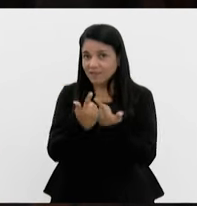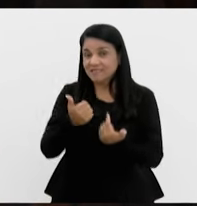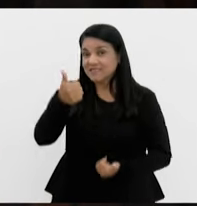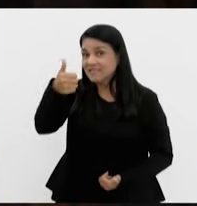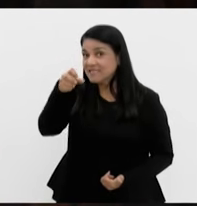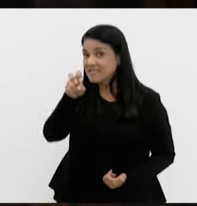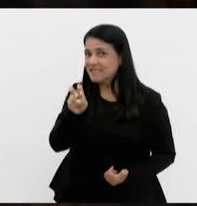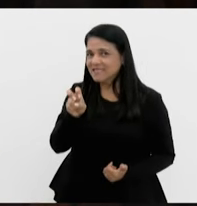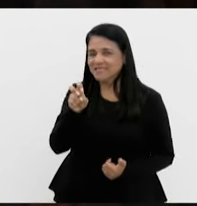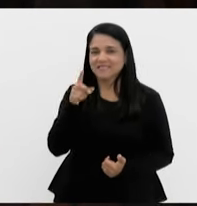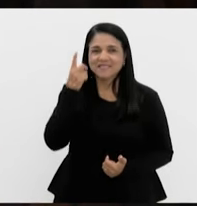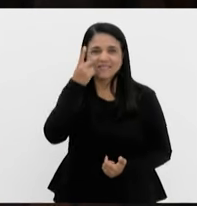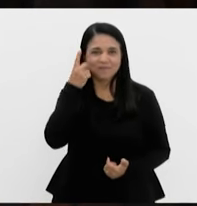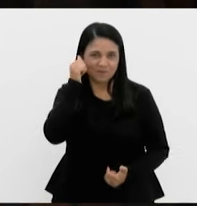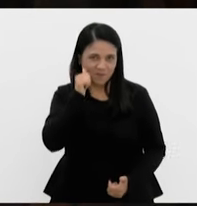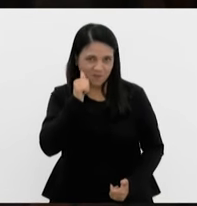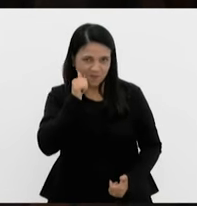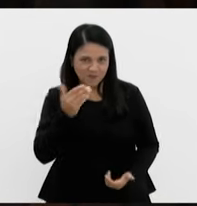Janeiro